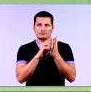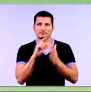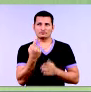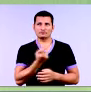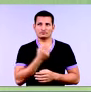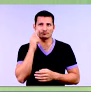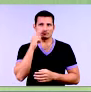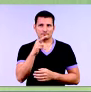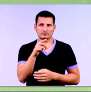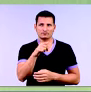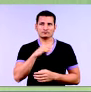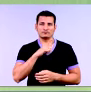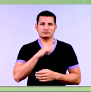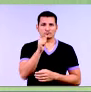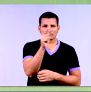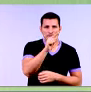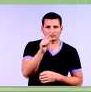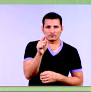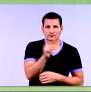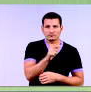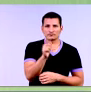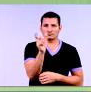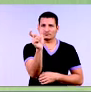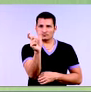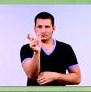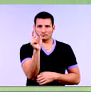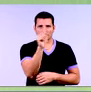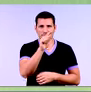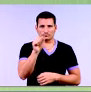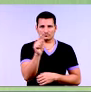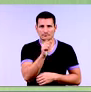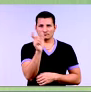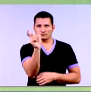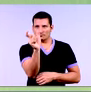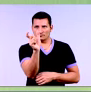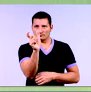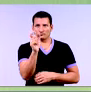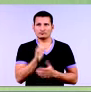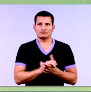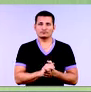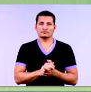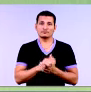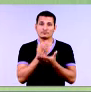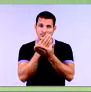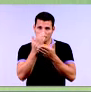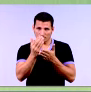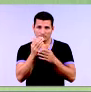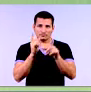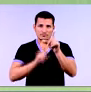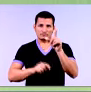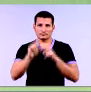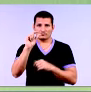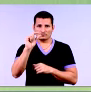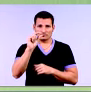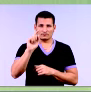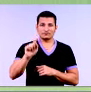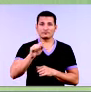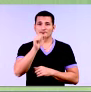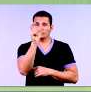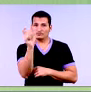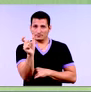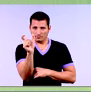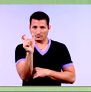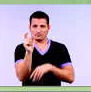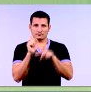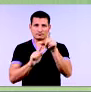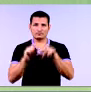vimos. Ela possui o cifrão antes, o nome inicia com letra minúscula e a próxima palavra com letra